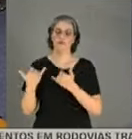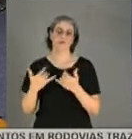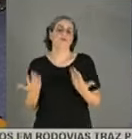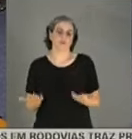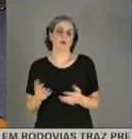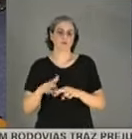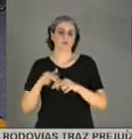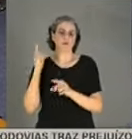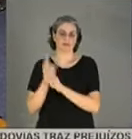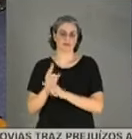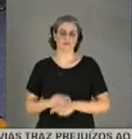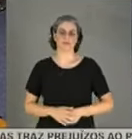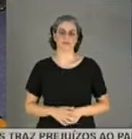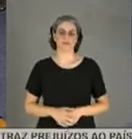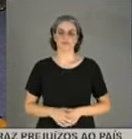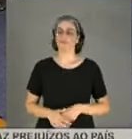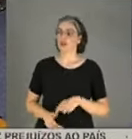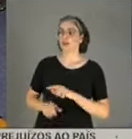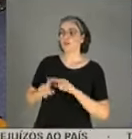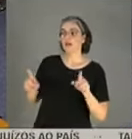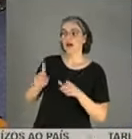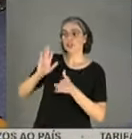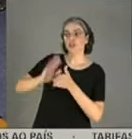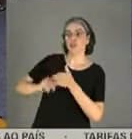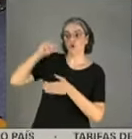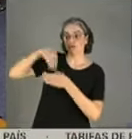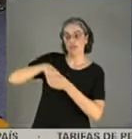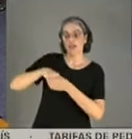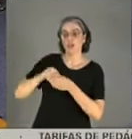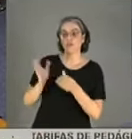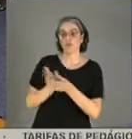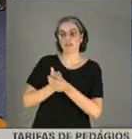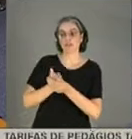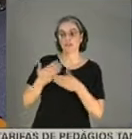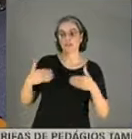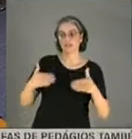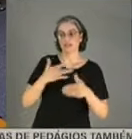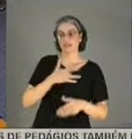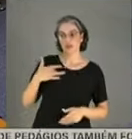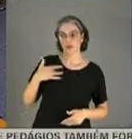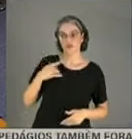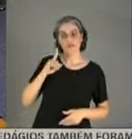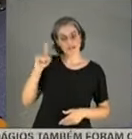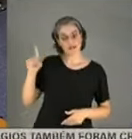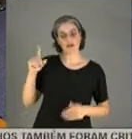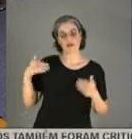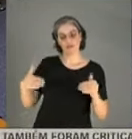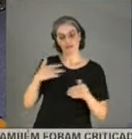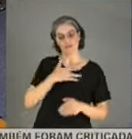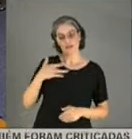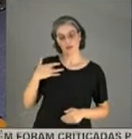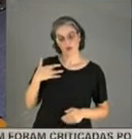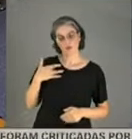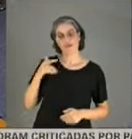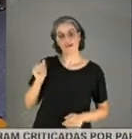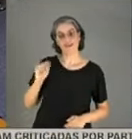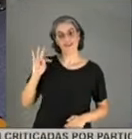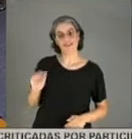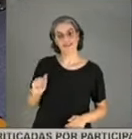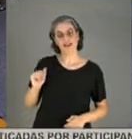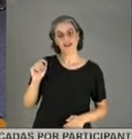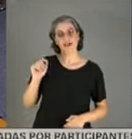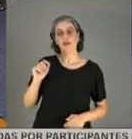deixar claro, omitiu dentro do processo, dentro do Ministério da Saúde. Dentro do Ministério da Saúde, omitiu para a CPI em seguida. Lá no Ministério da Saúde, essas atas, essas memórias